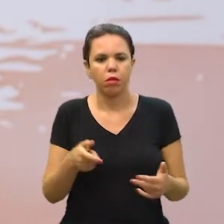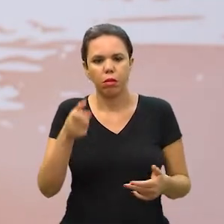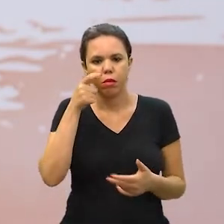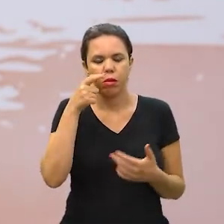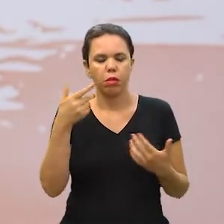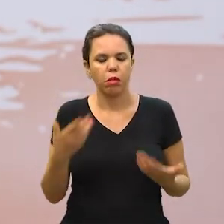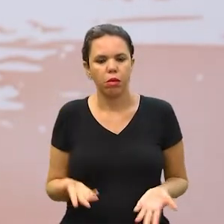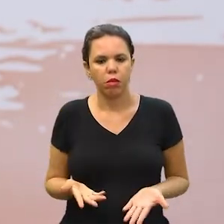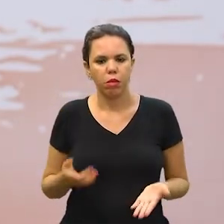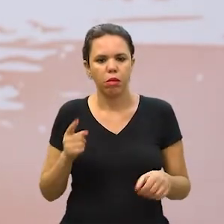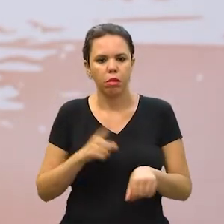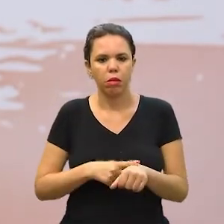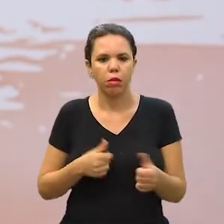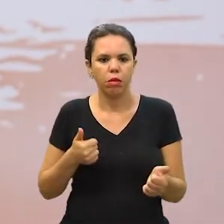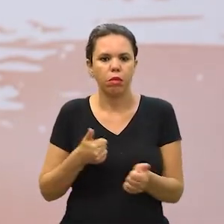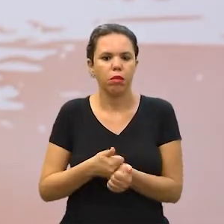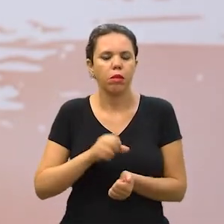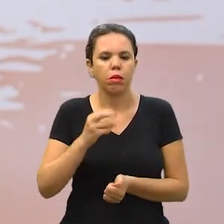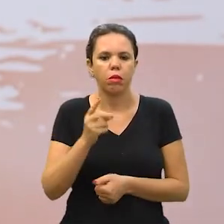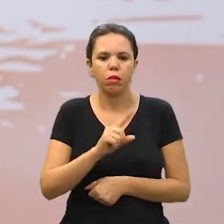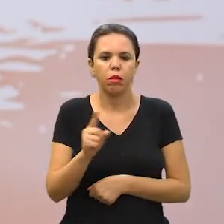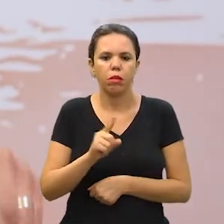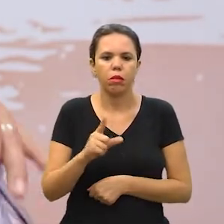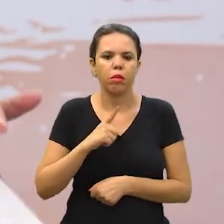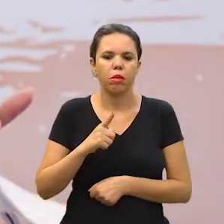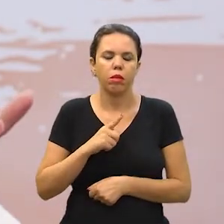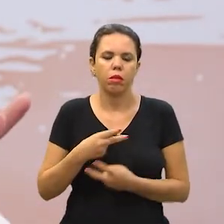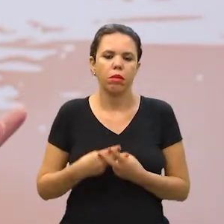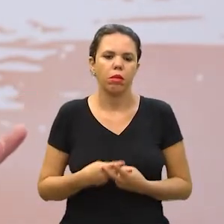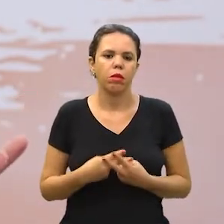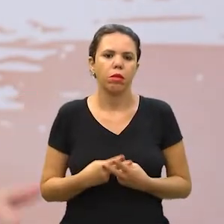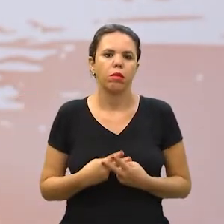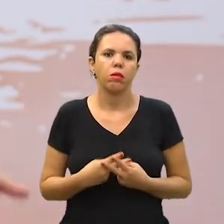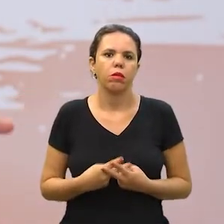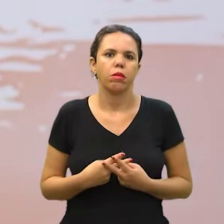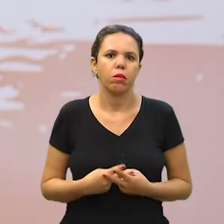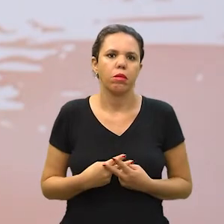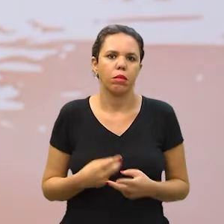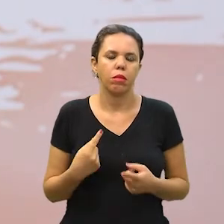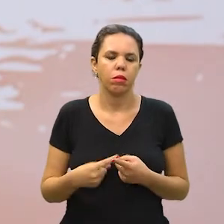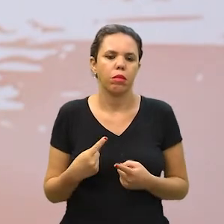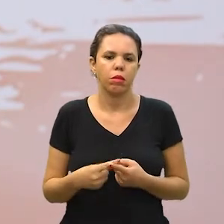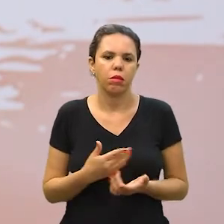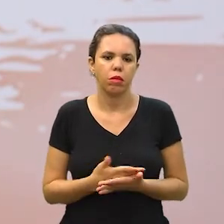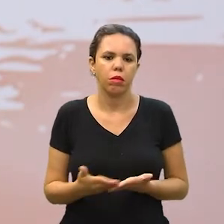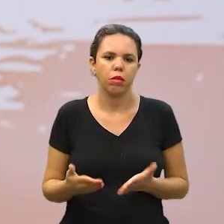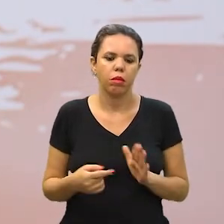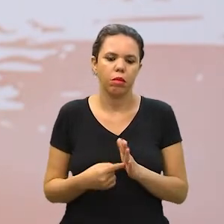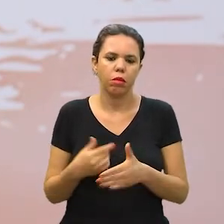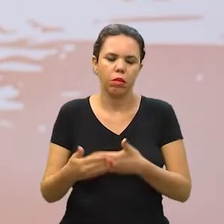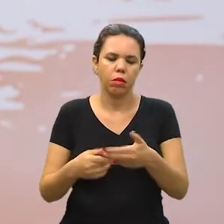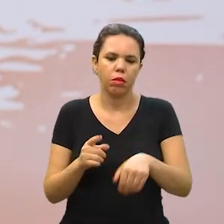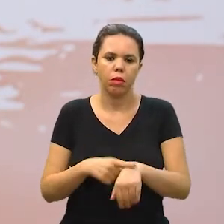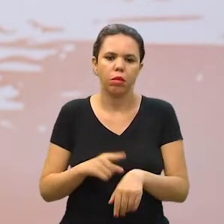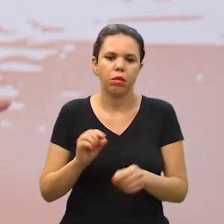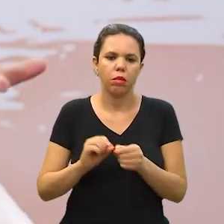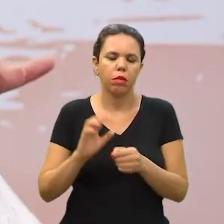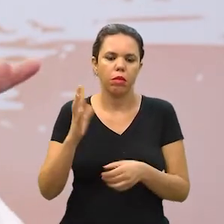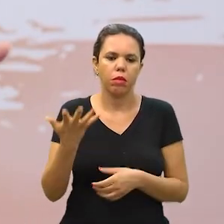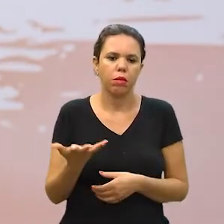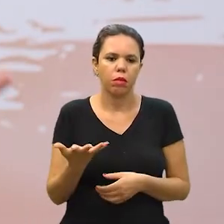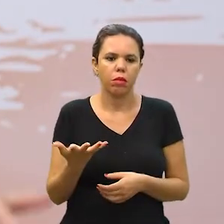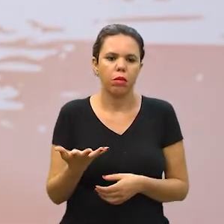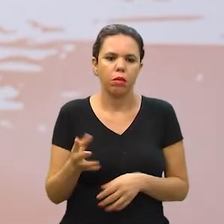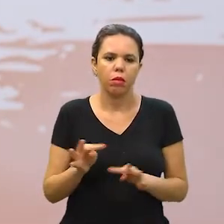se vê a curto prazo ou não? Tem que ter um pouquinho de paciência, porque ele começa a aparecer a longo prazo. Como que